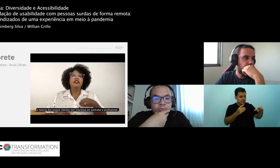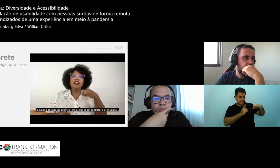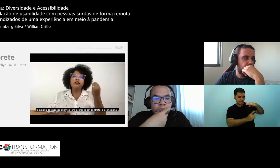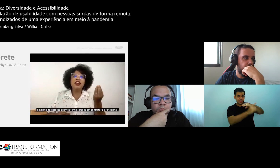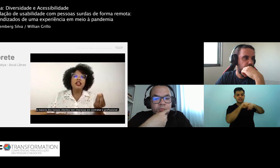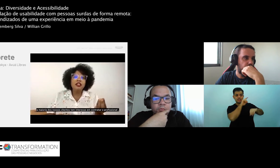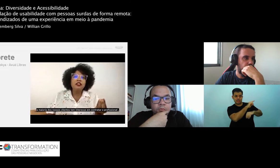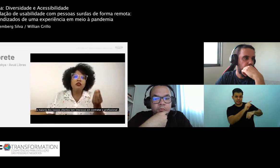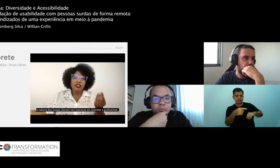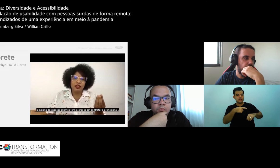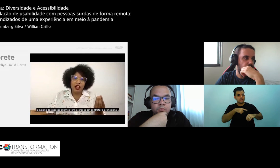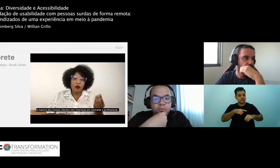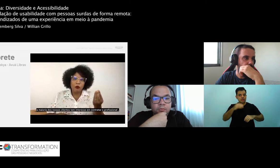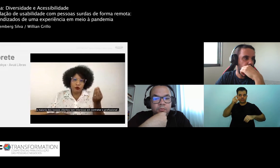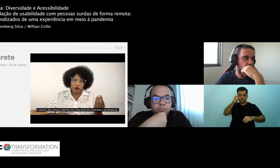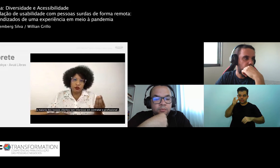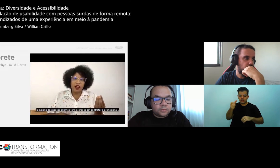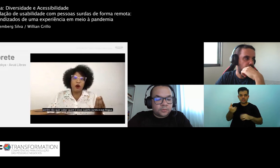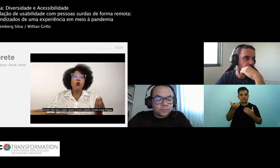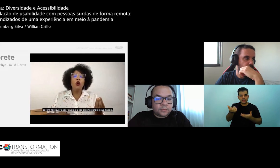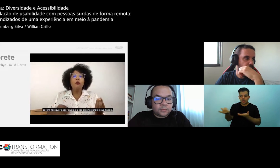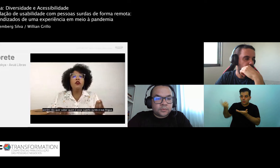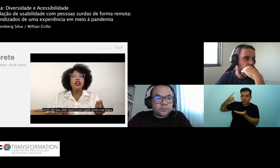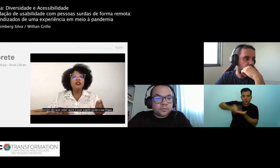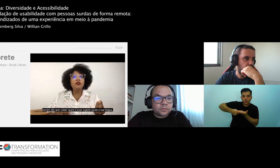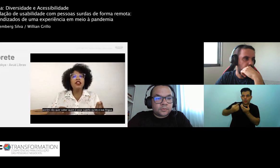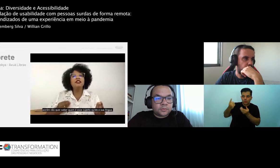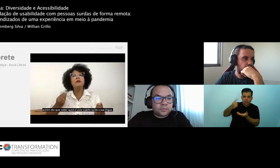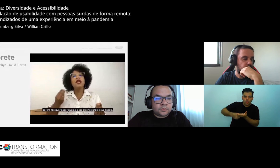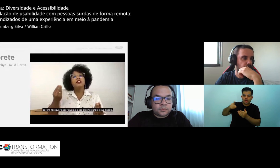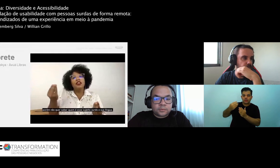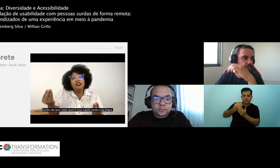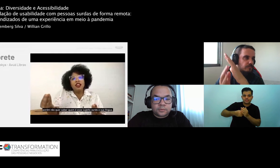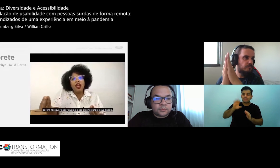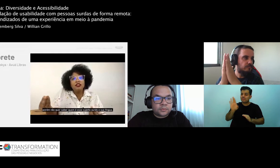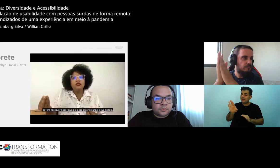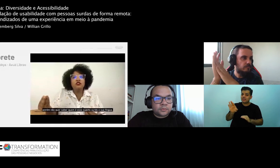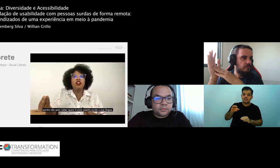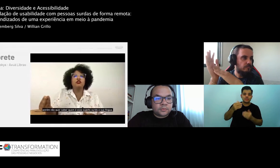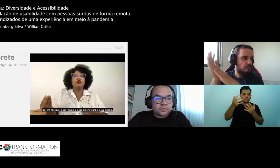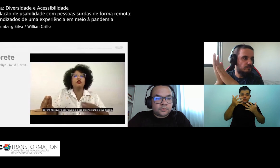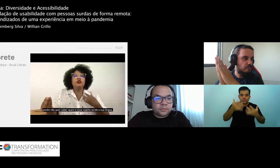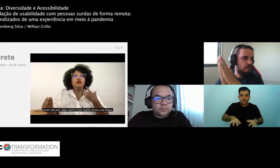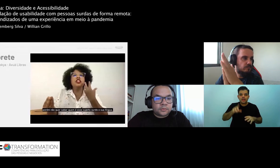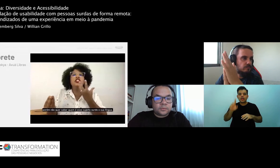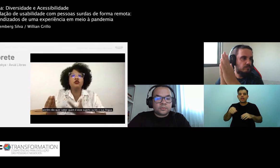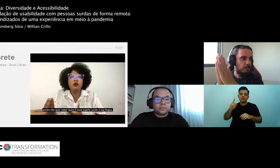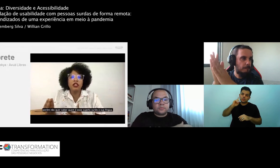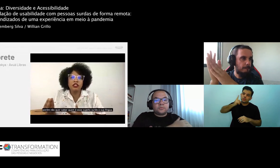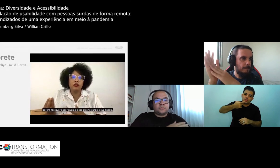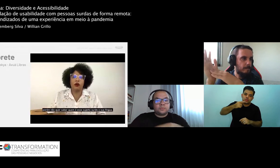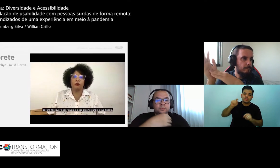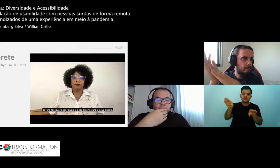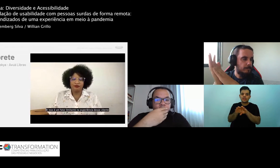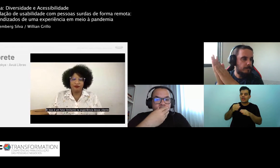clientes tem interesse em contratar o profissional, porém não quer saber quem é esse sujeito surdo e